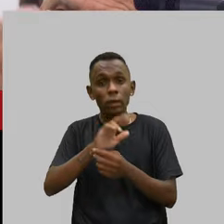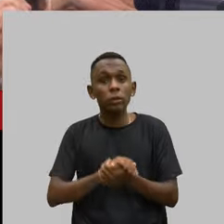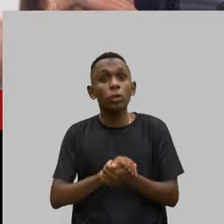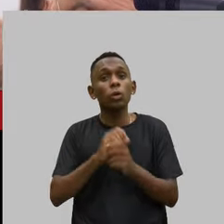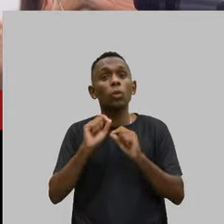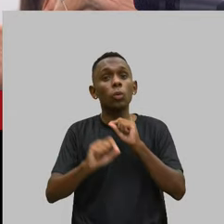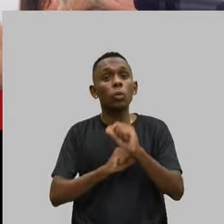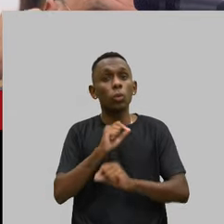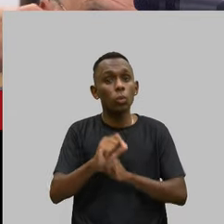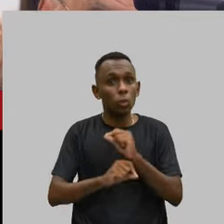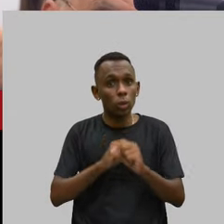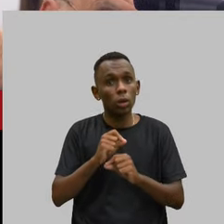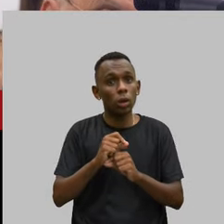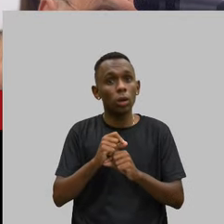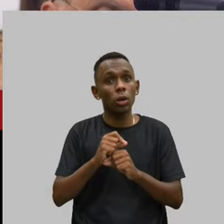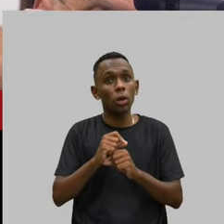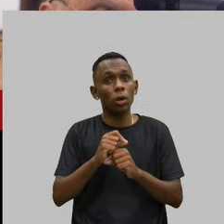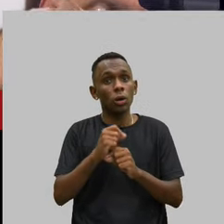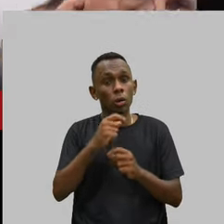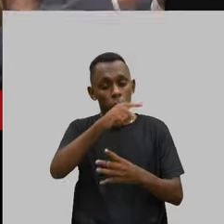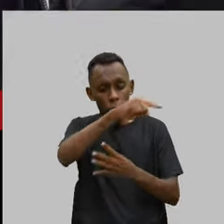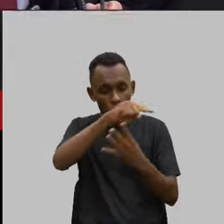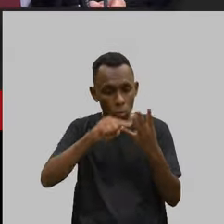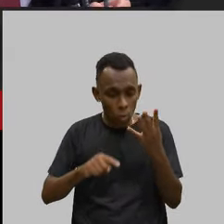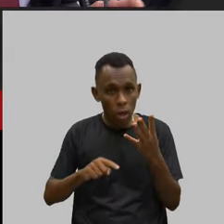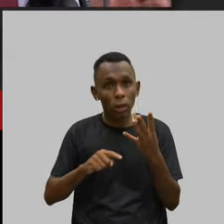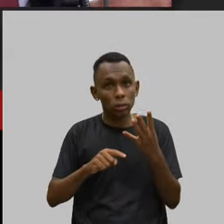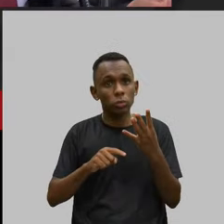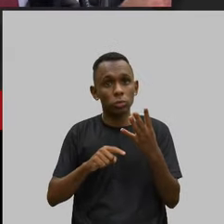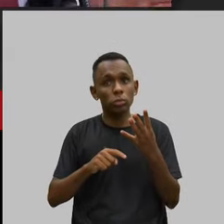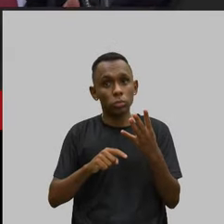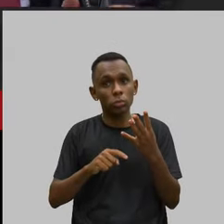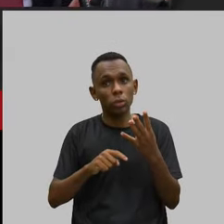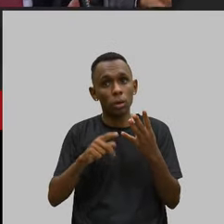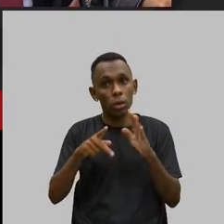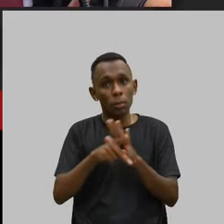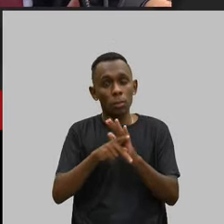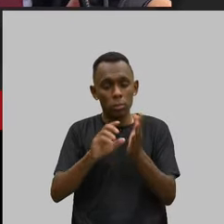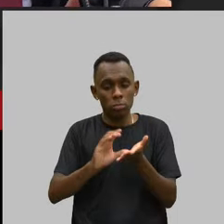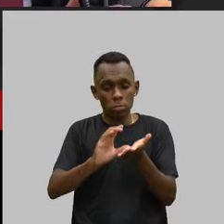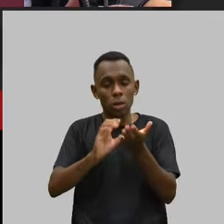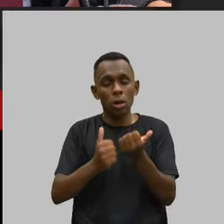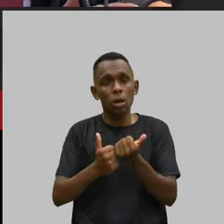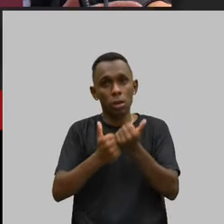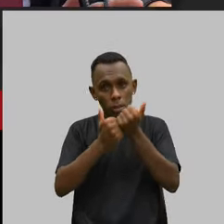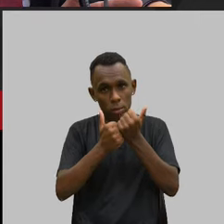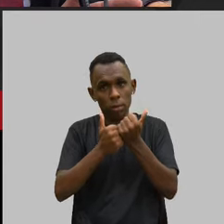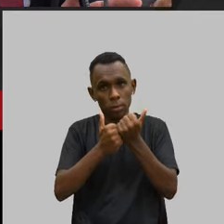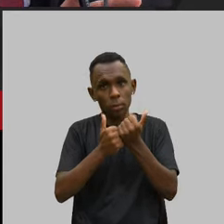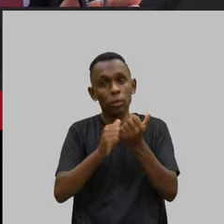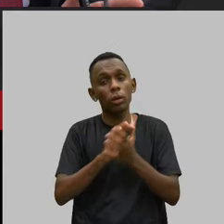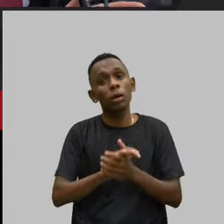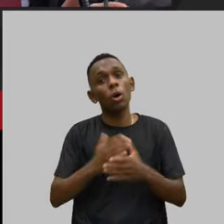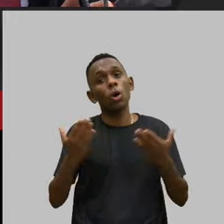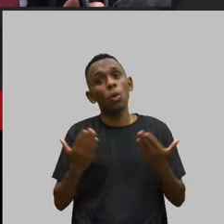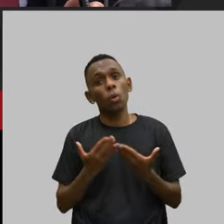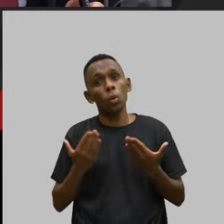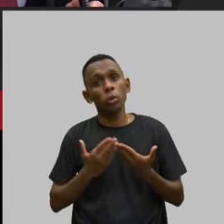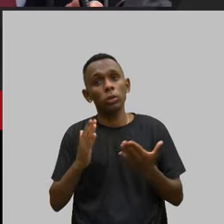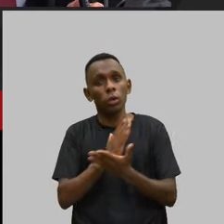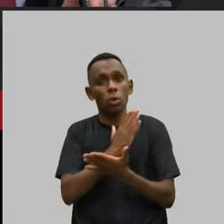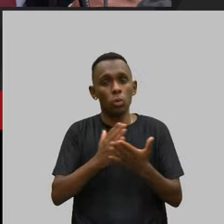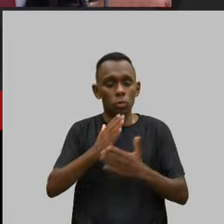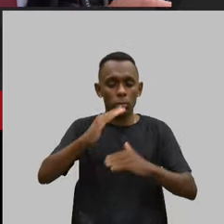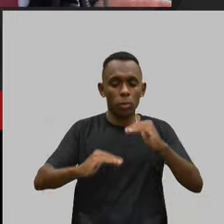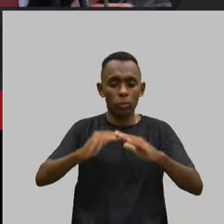para quatro casos de licença eh a sua ajuda de custo hoje Infelizmente existem professores